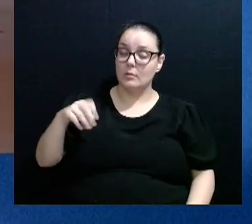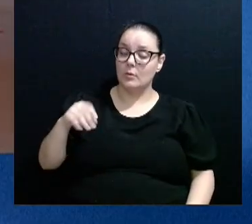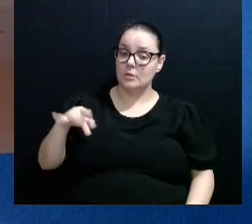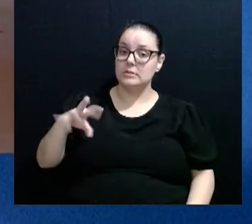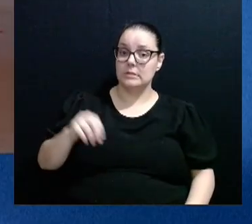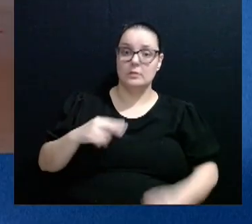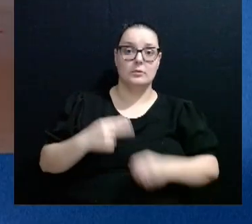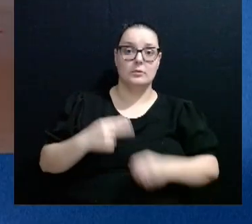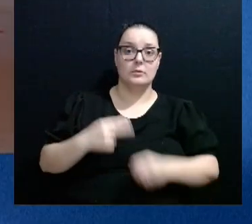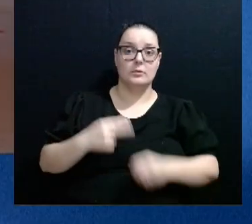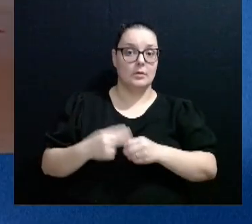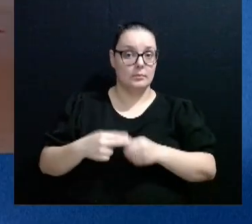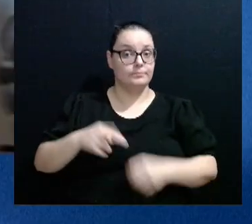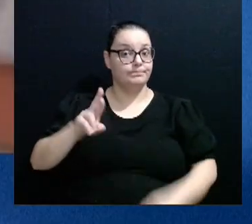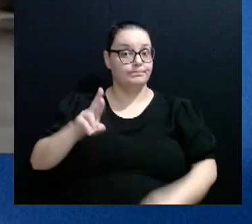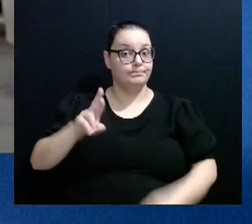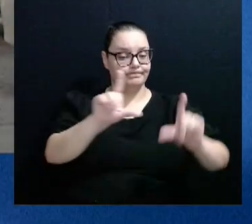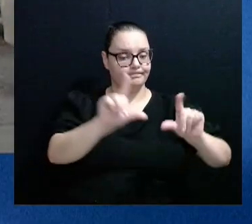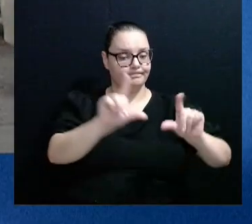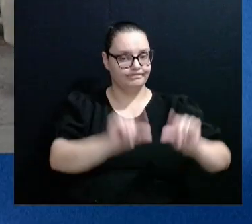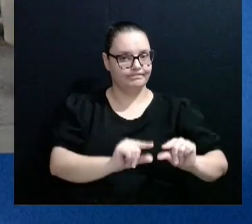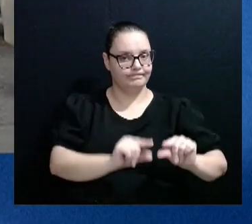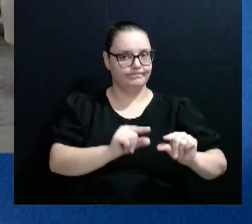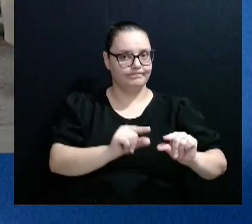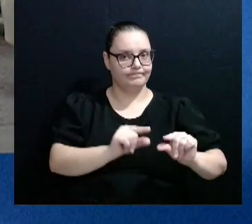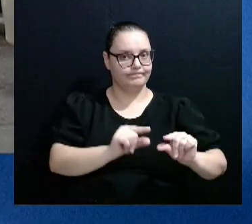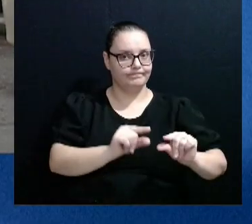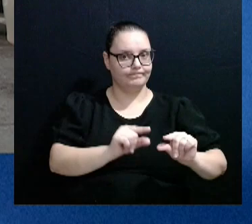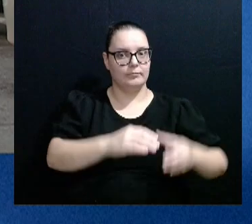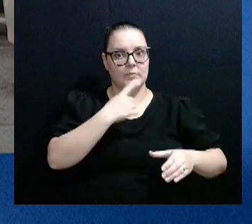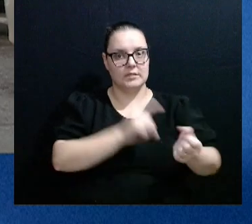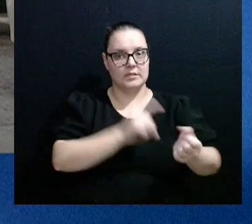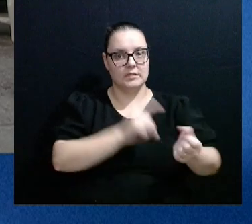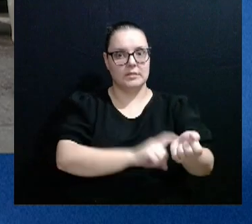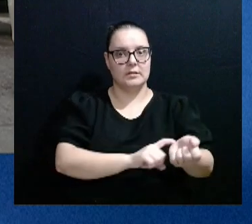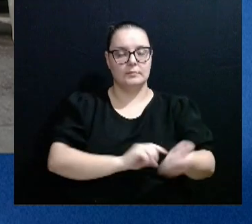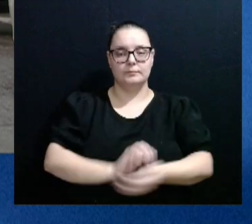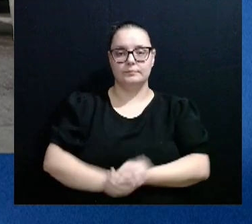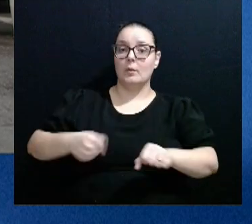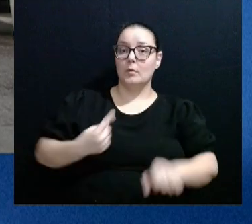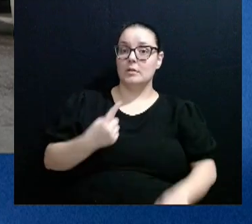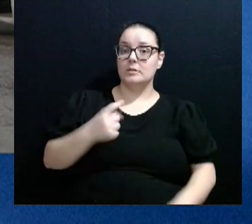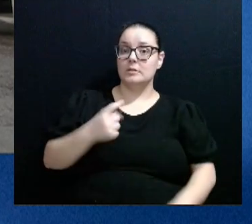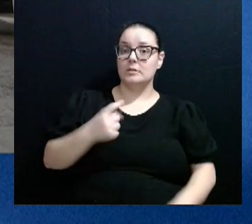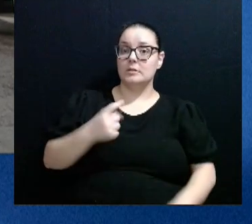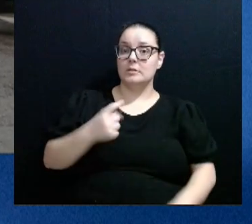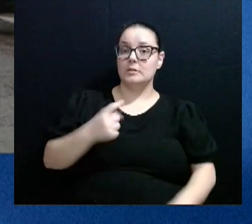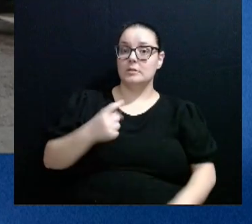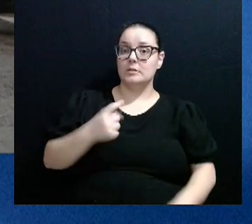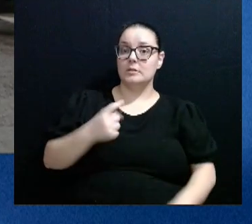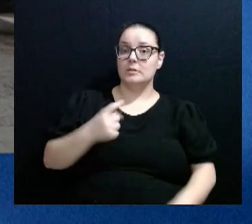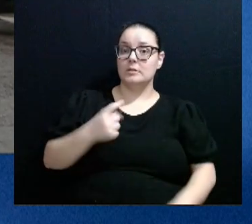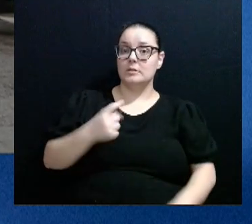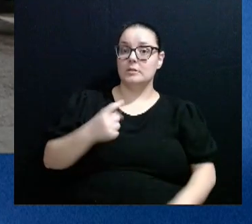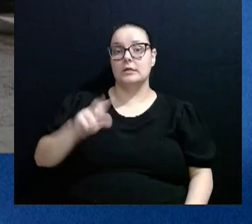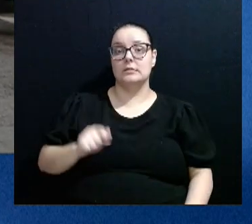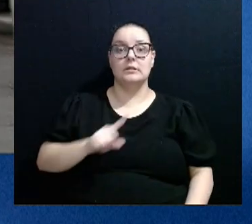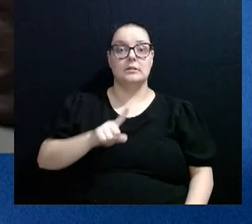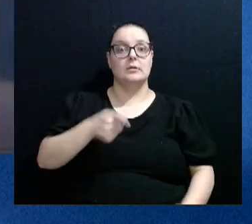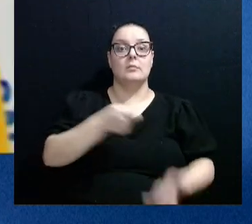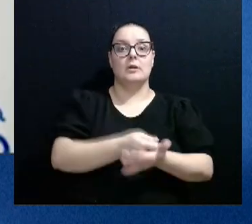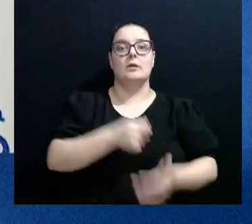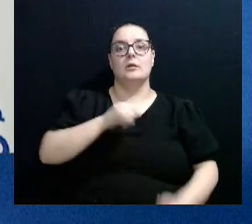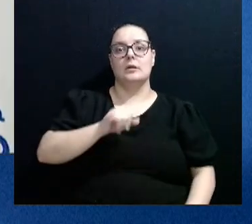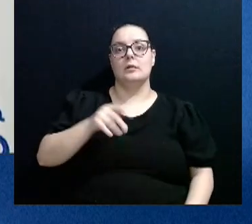do baixo estoque de sangue. Motos até 180 cilindradas não pagarão IPVA 2026 no estado de São